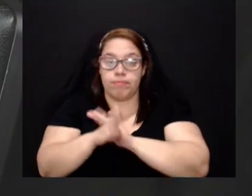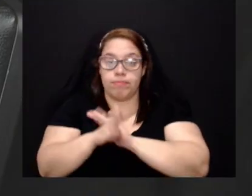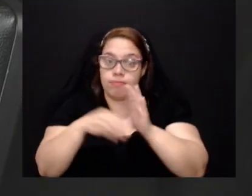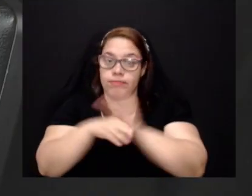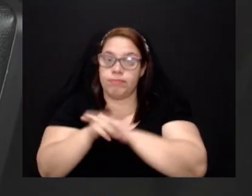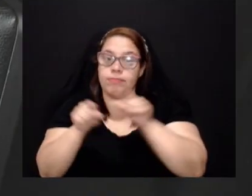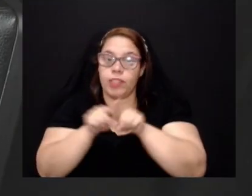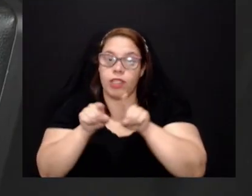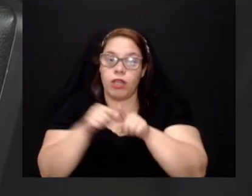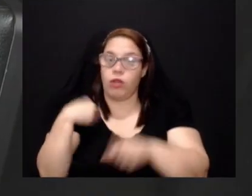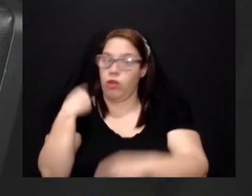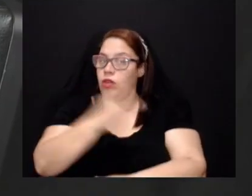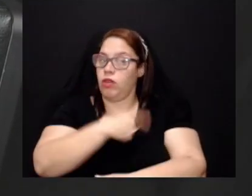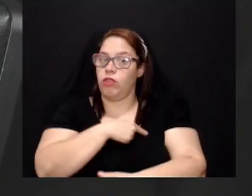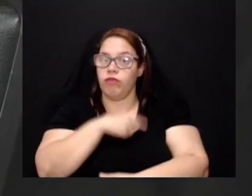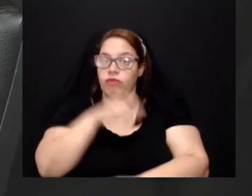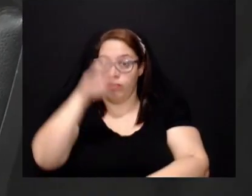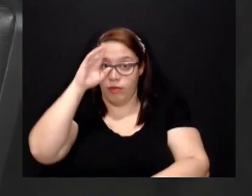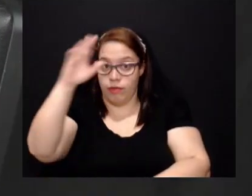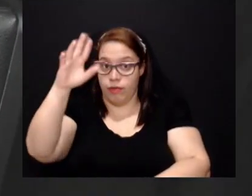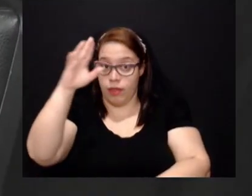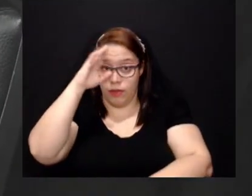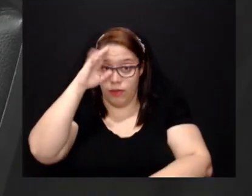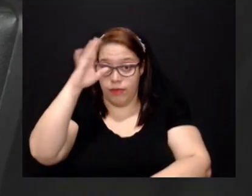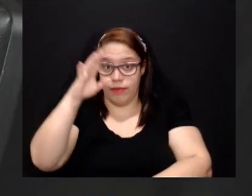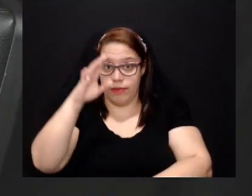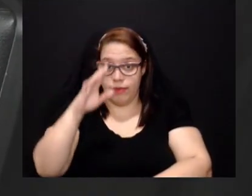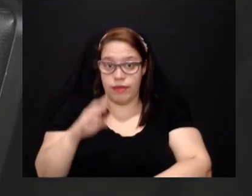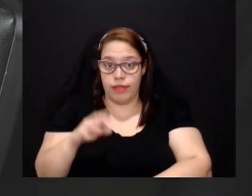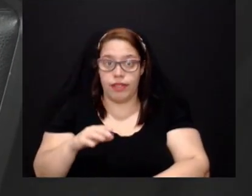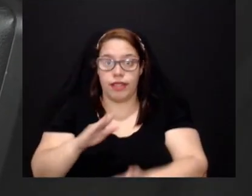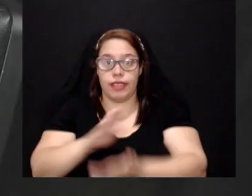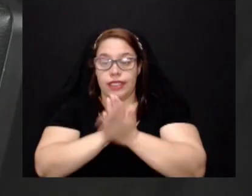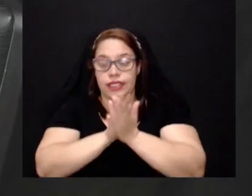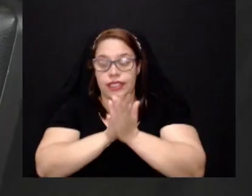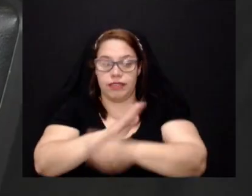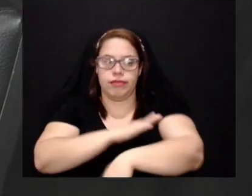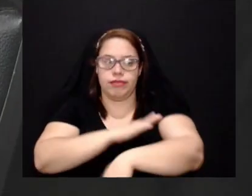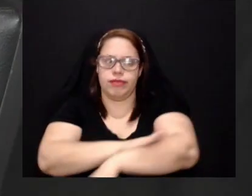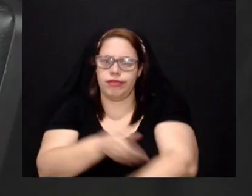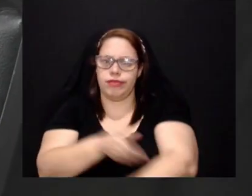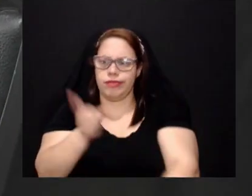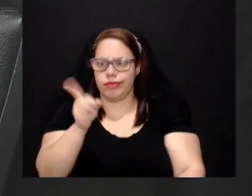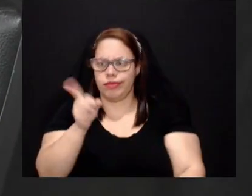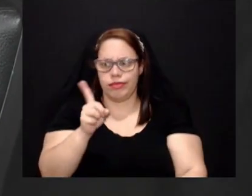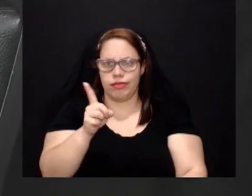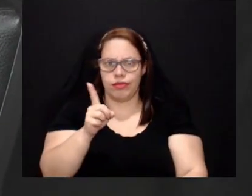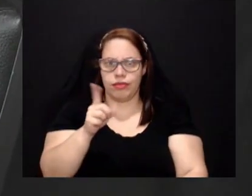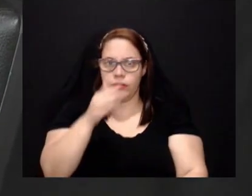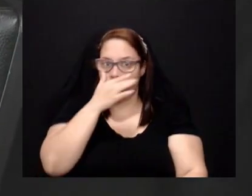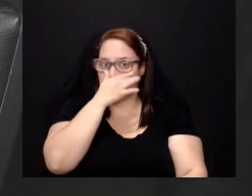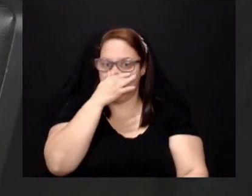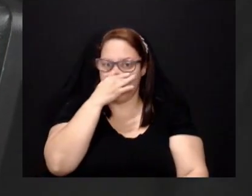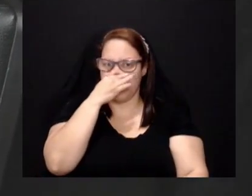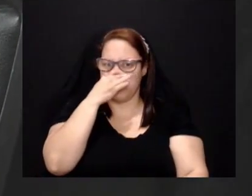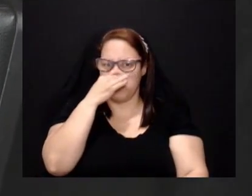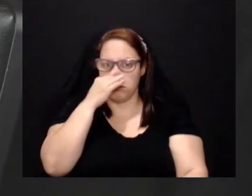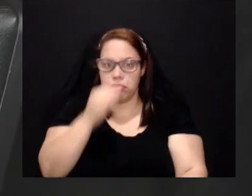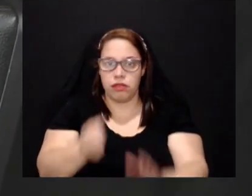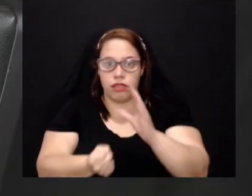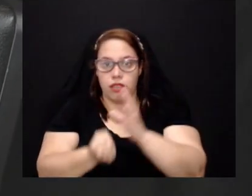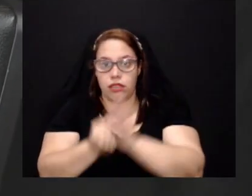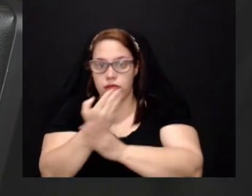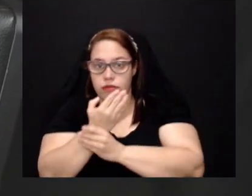nós que inventamos essa patifaria do racismo, não. O racismo foi inventado pela branquitude. Agora,